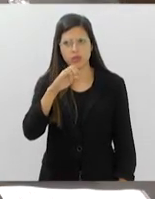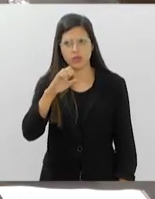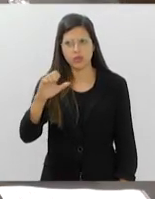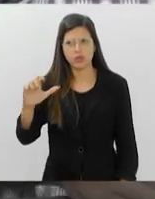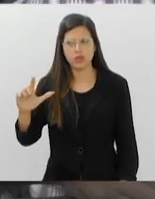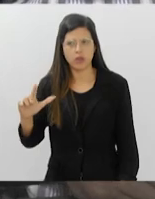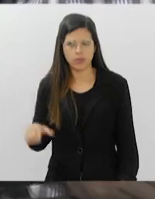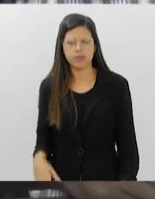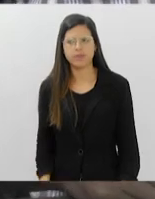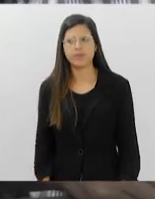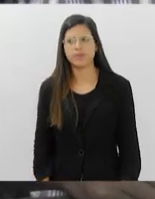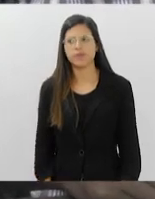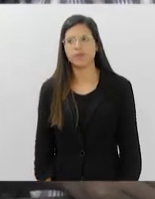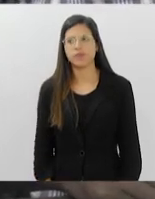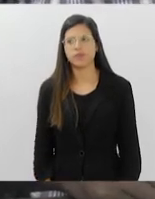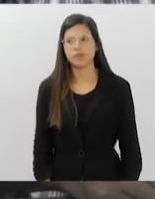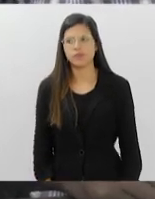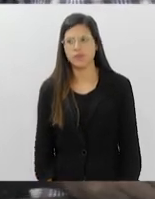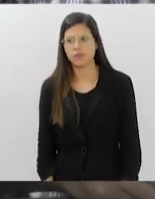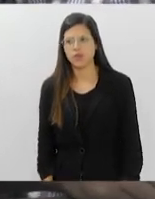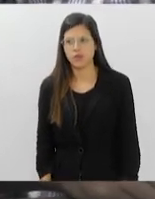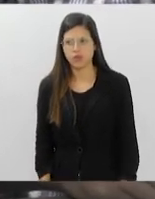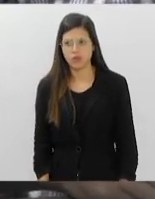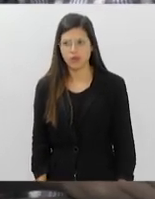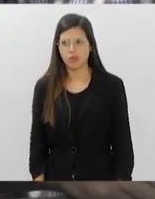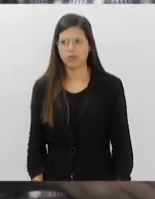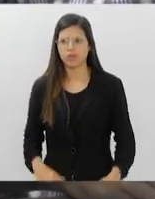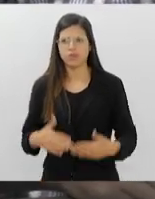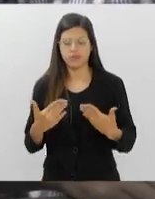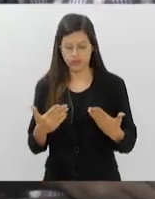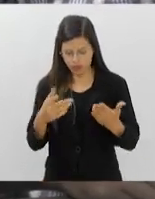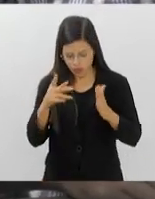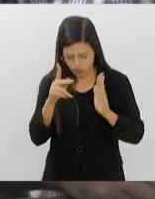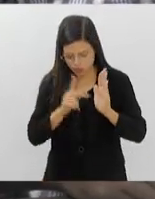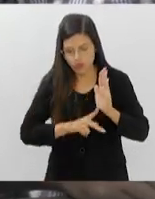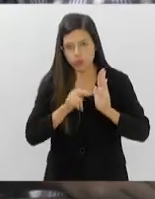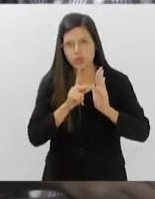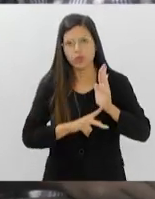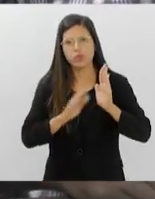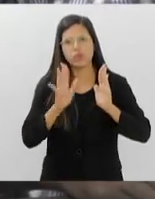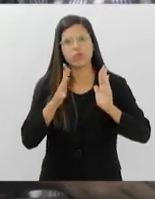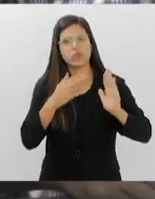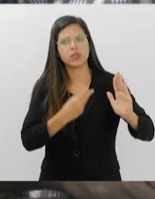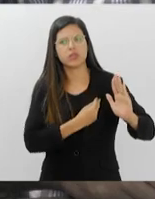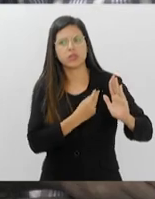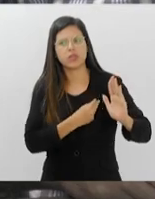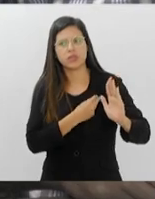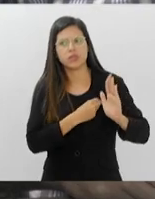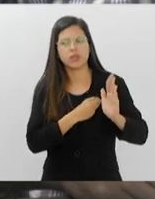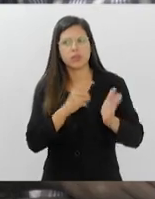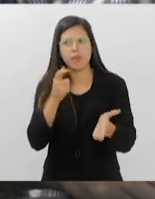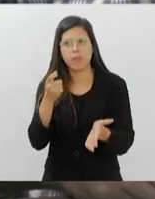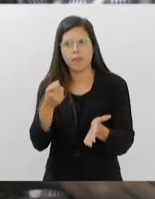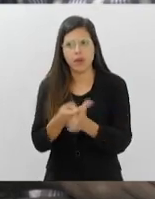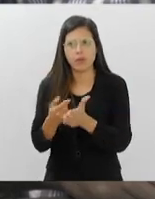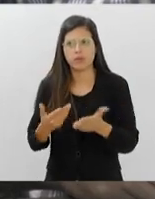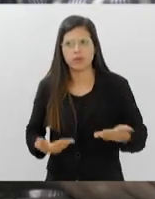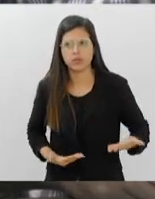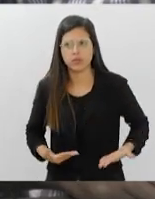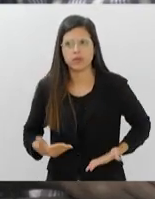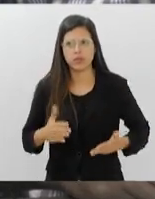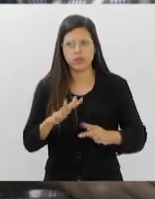Então, seja por projetos que já existem, no caso meu, uma lei de pagamento por serviços ambientais, no caso do